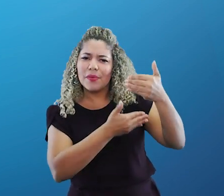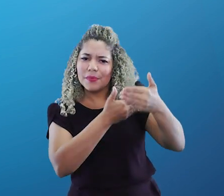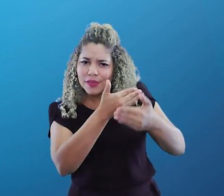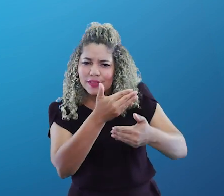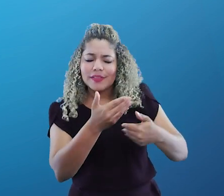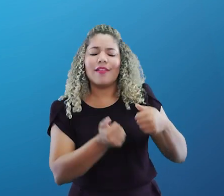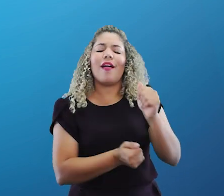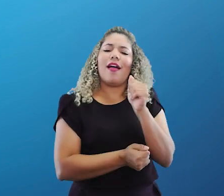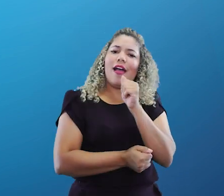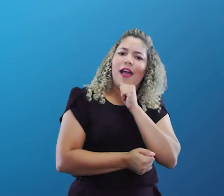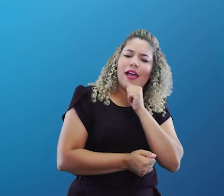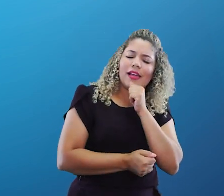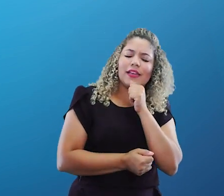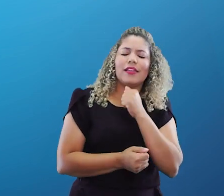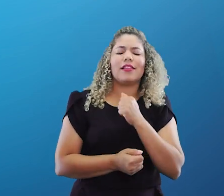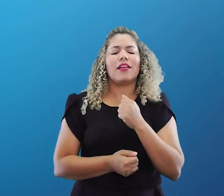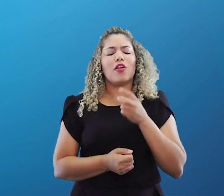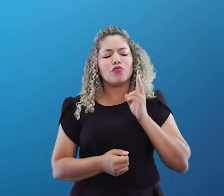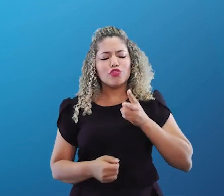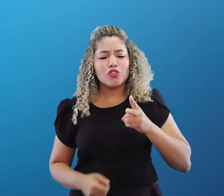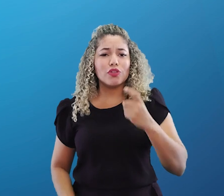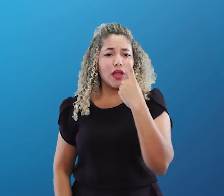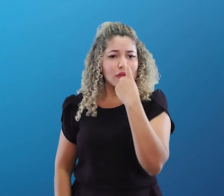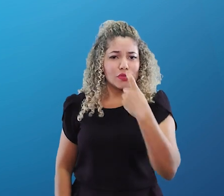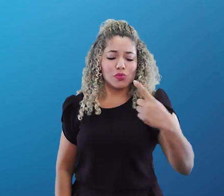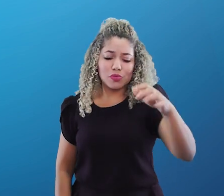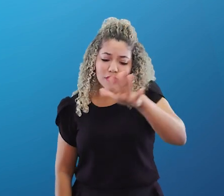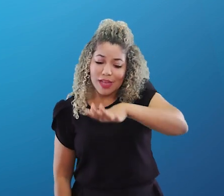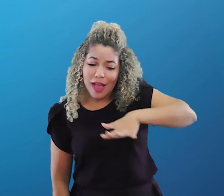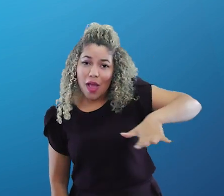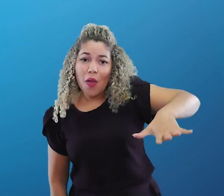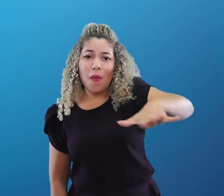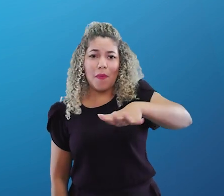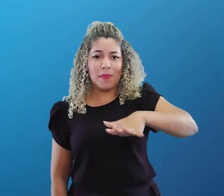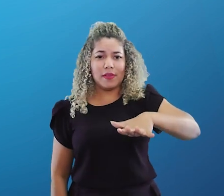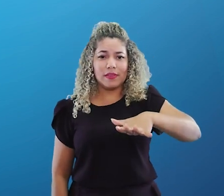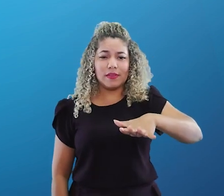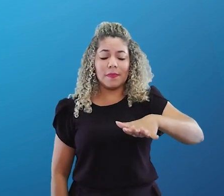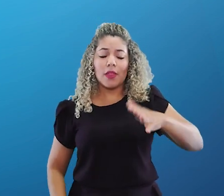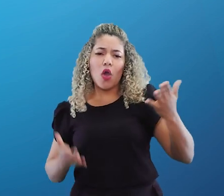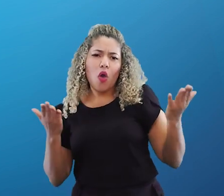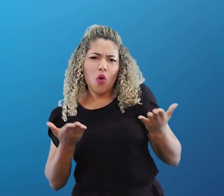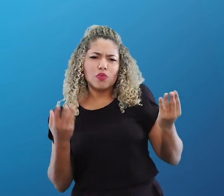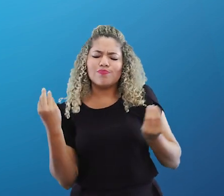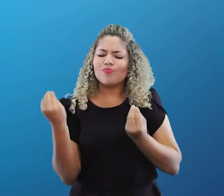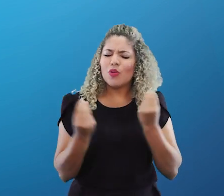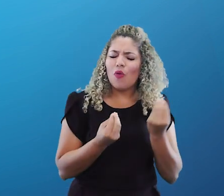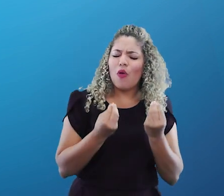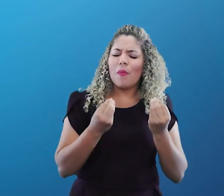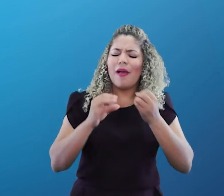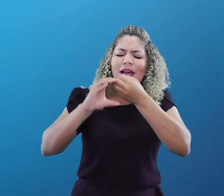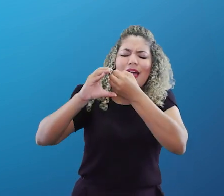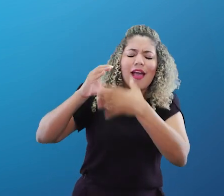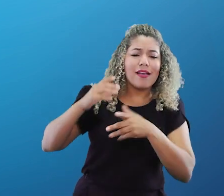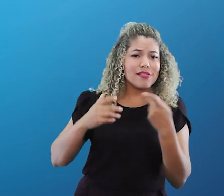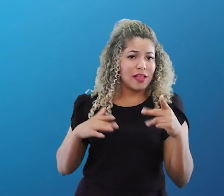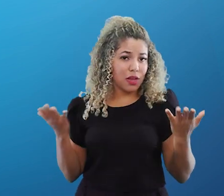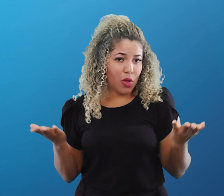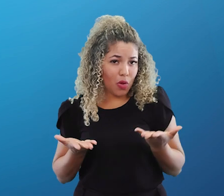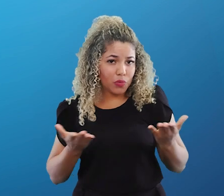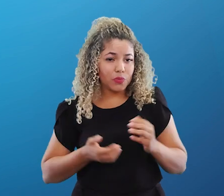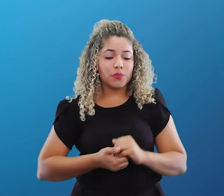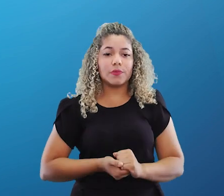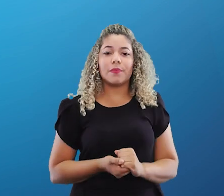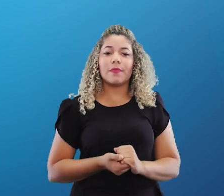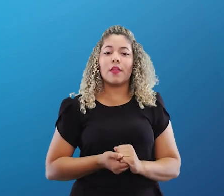longo do tempo como poluentes. E essas mudanças, essas poluições causadas hoje, quais são as características dela? Ou